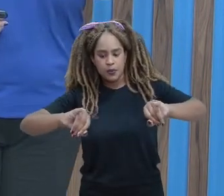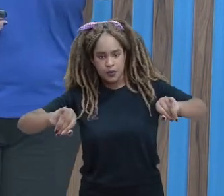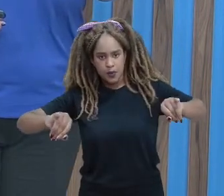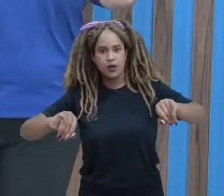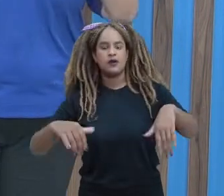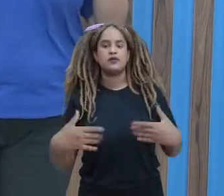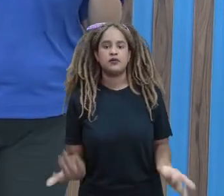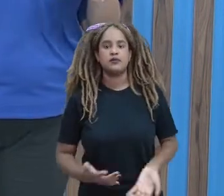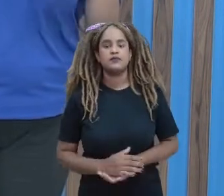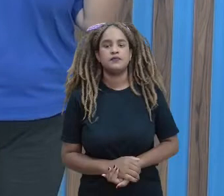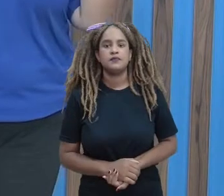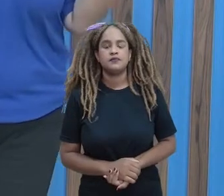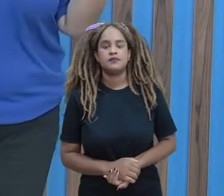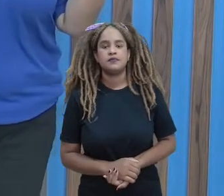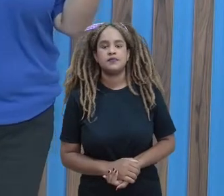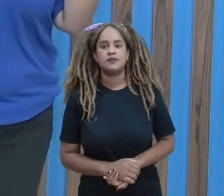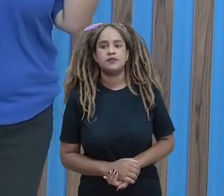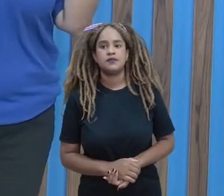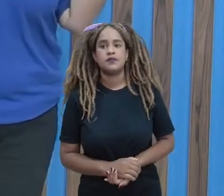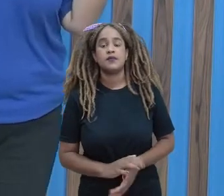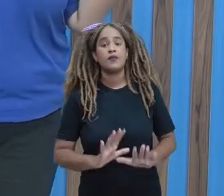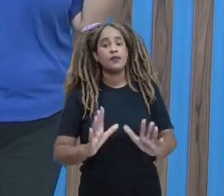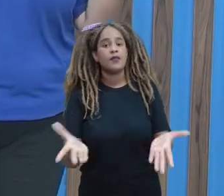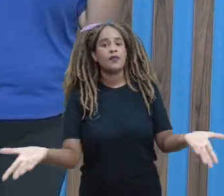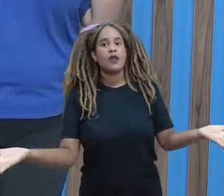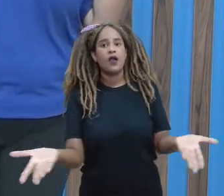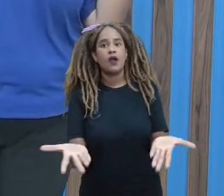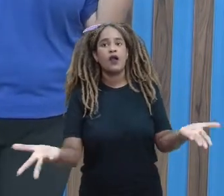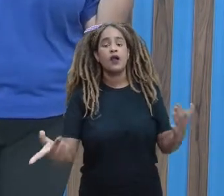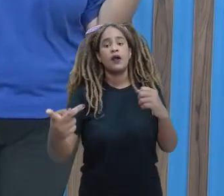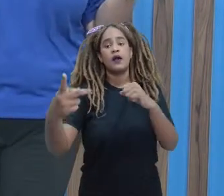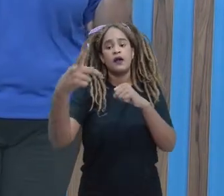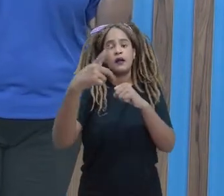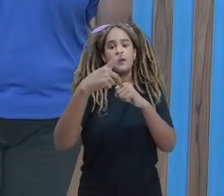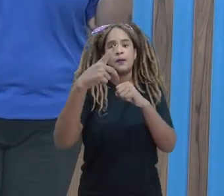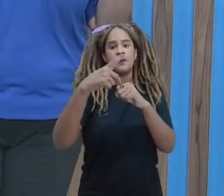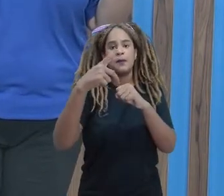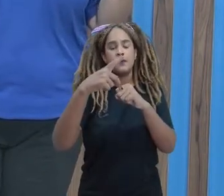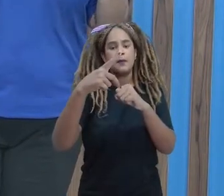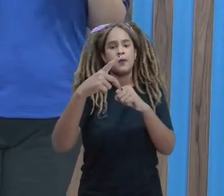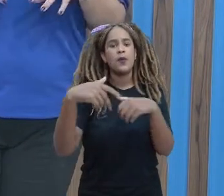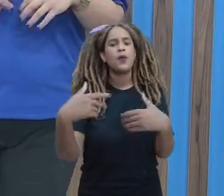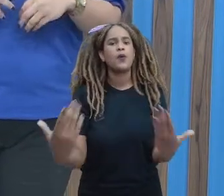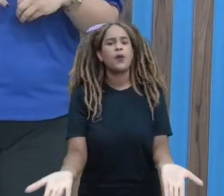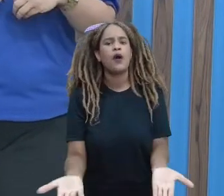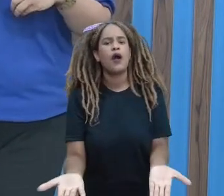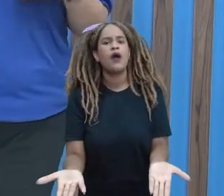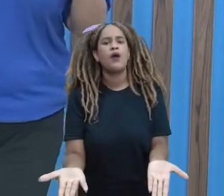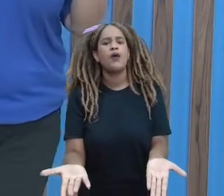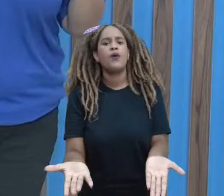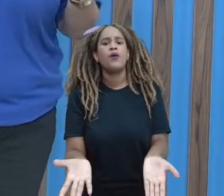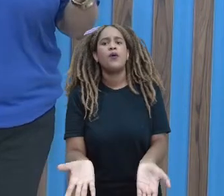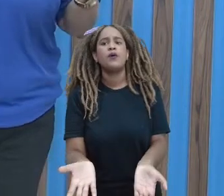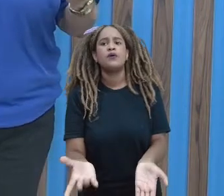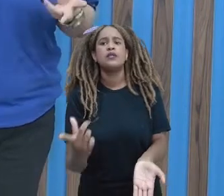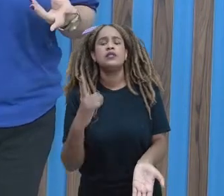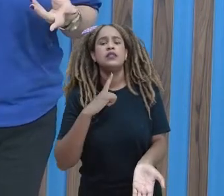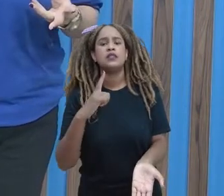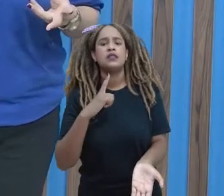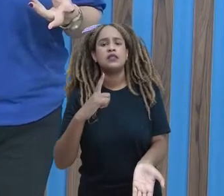vamos lá. Que rocha que é a mais conhecida, assim, né? Que apresenta